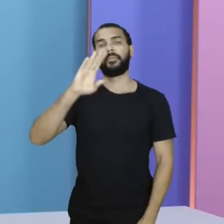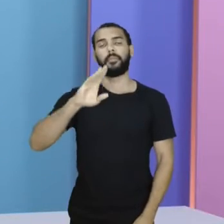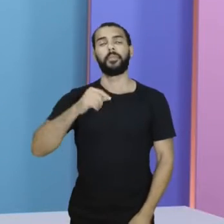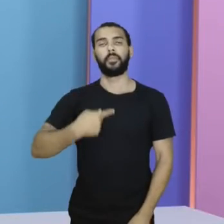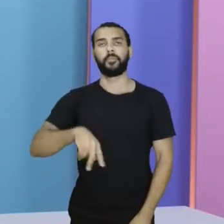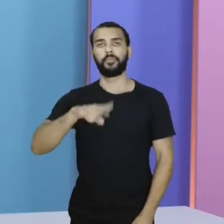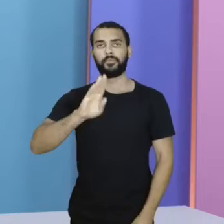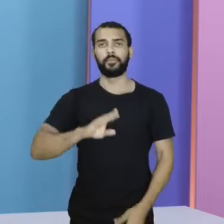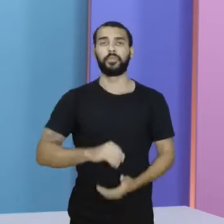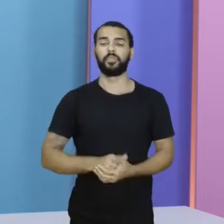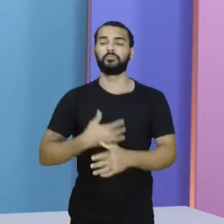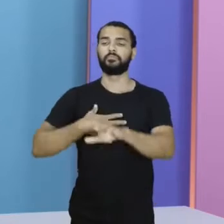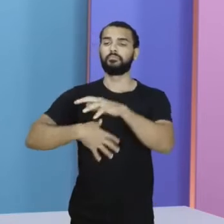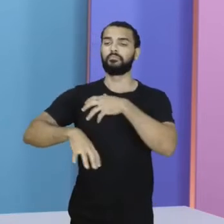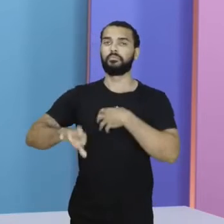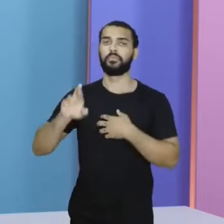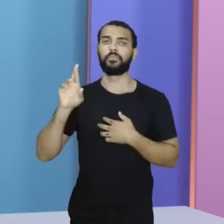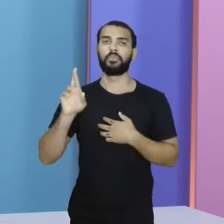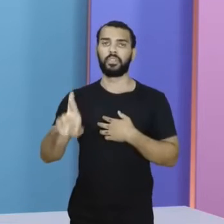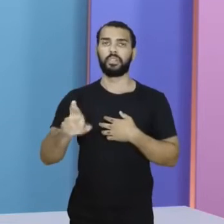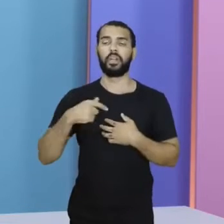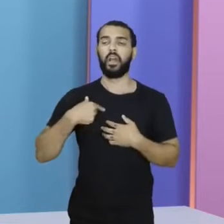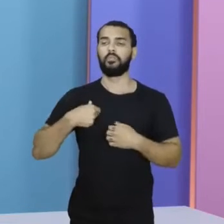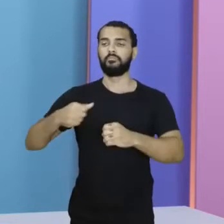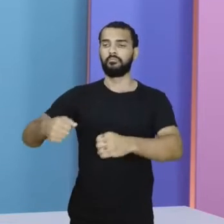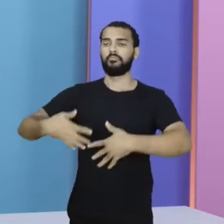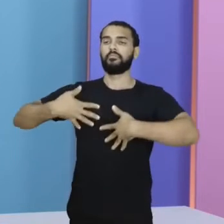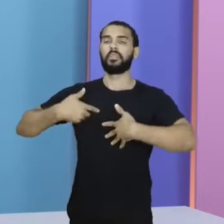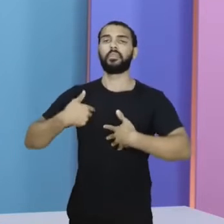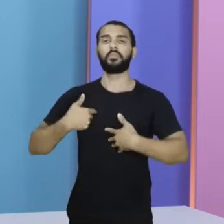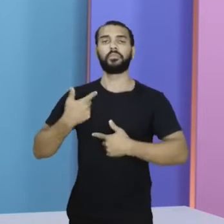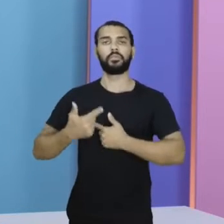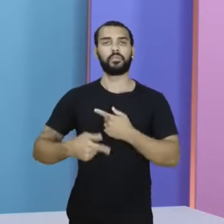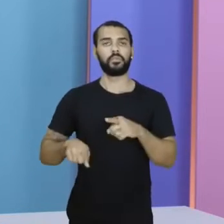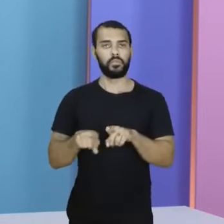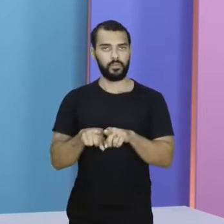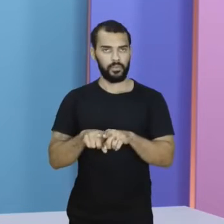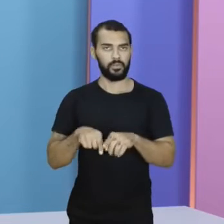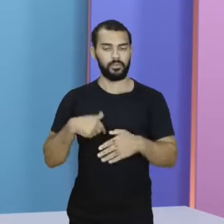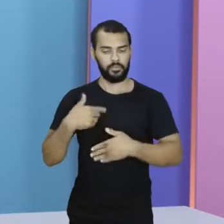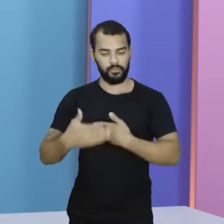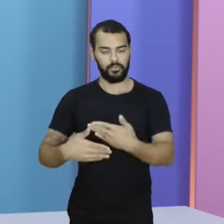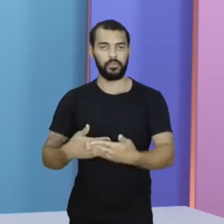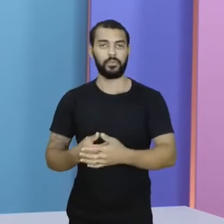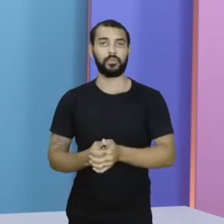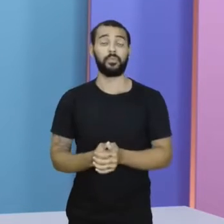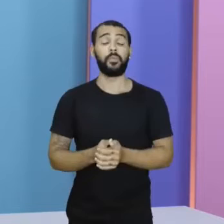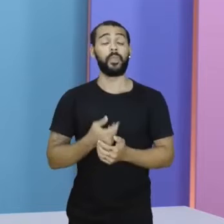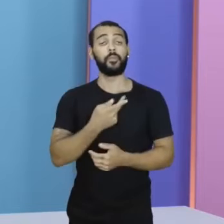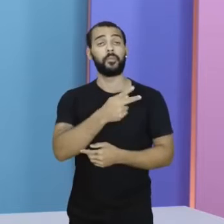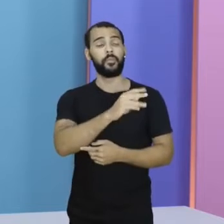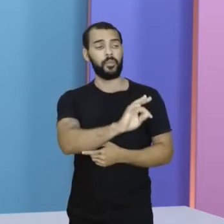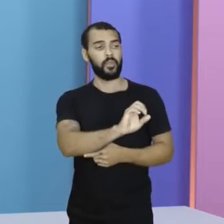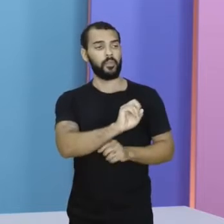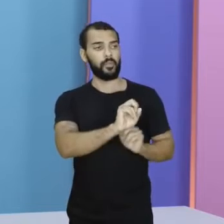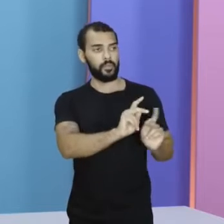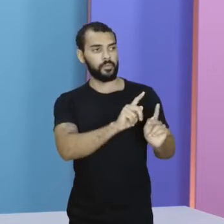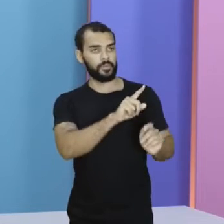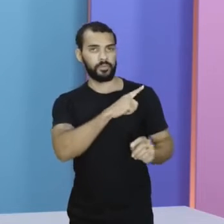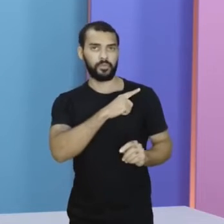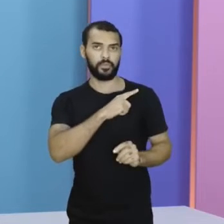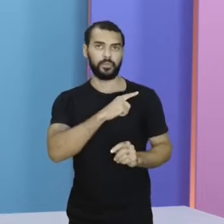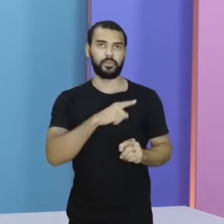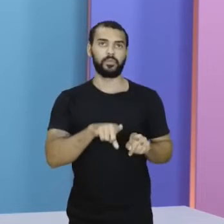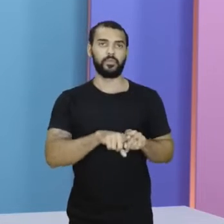senti representada nela, ela inspirou minha trajetória. Então, esse partido, para além de ser esse partido que opera